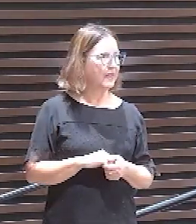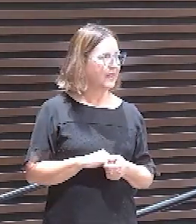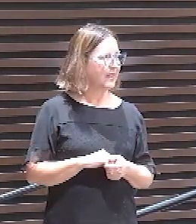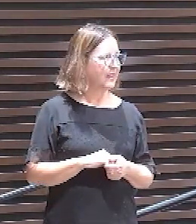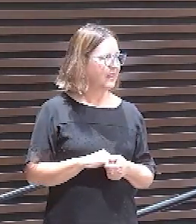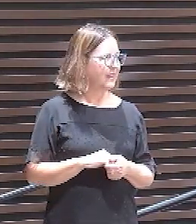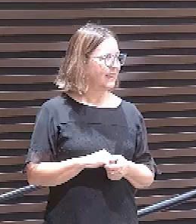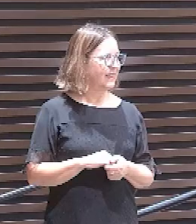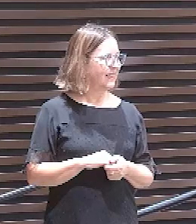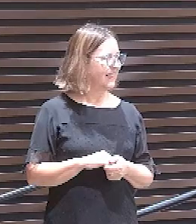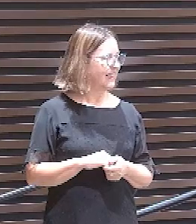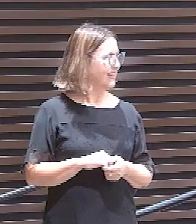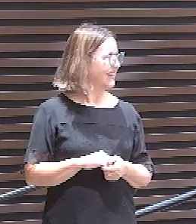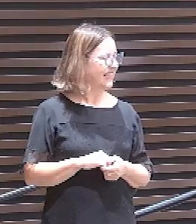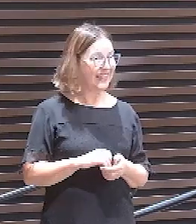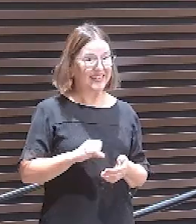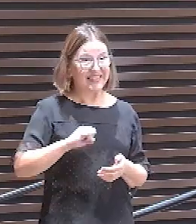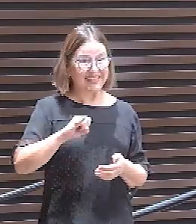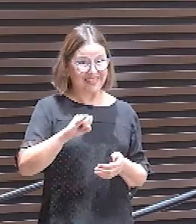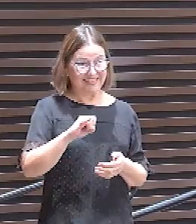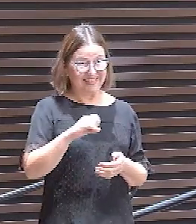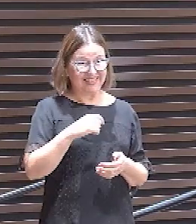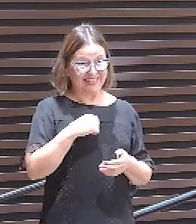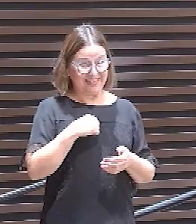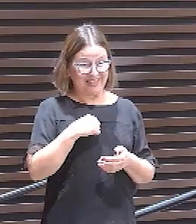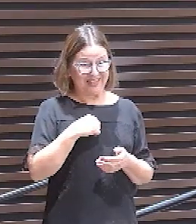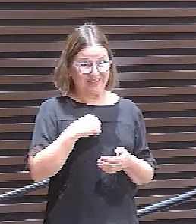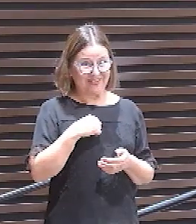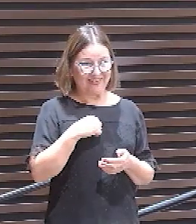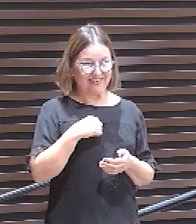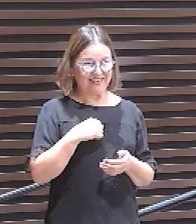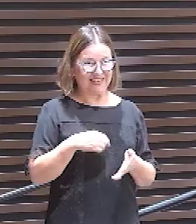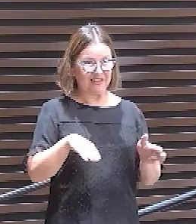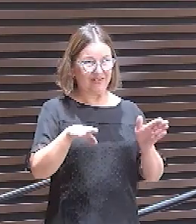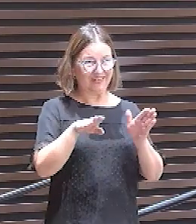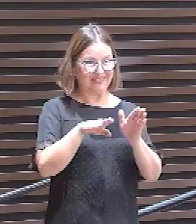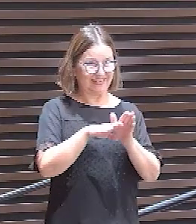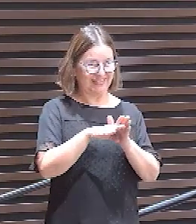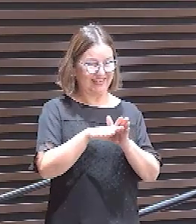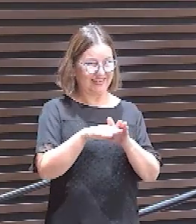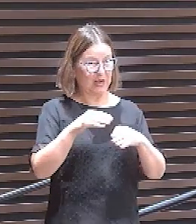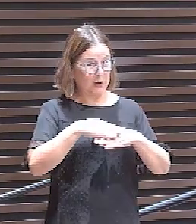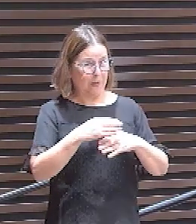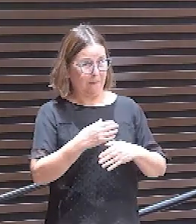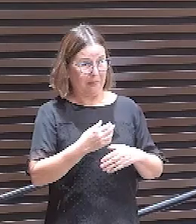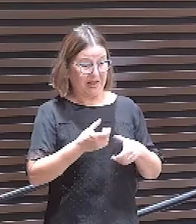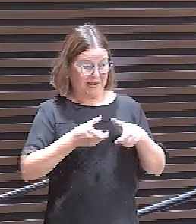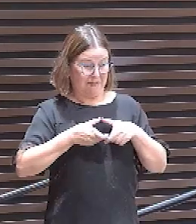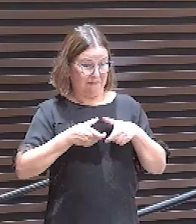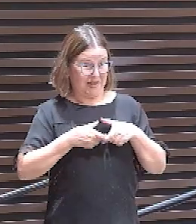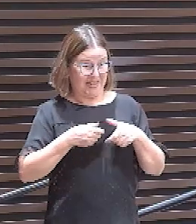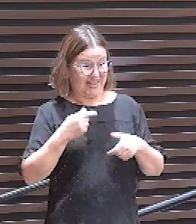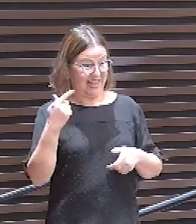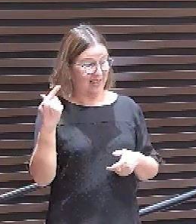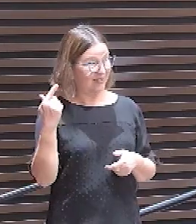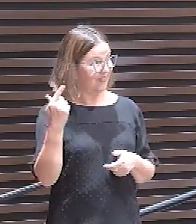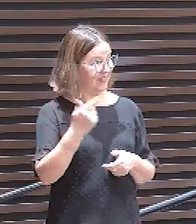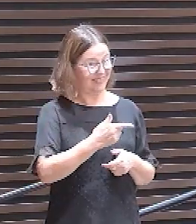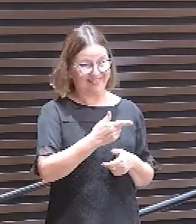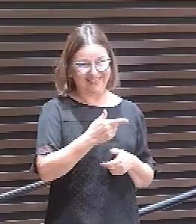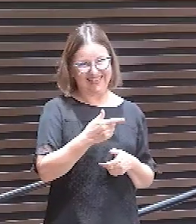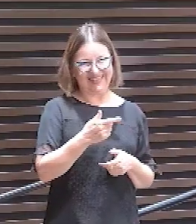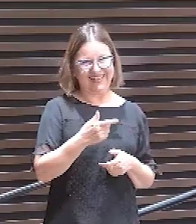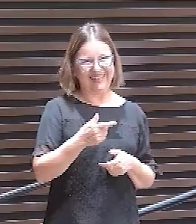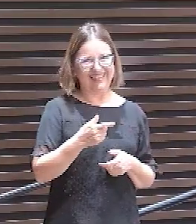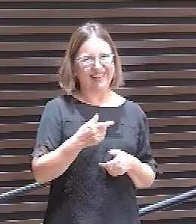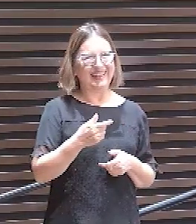Márcio, eu vou olhar para ele com desprezo. Eu na terra fiz